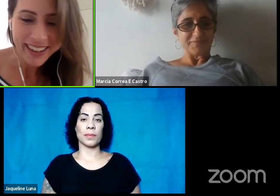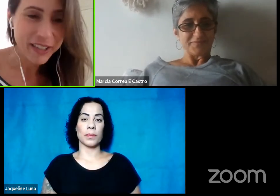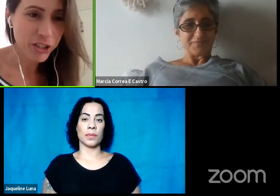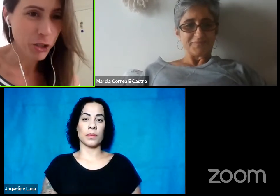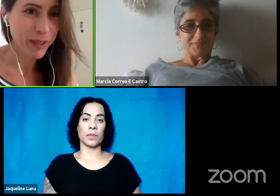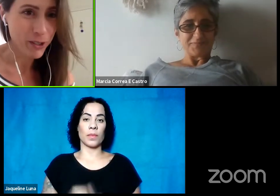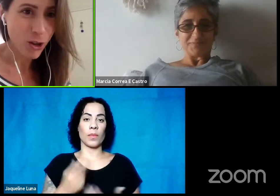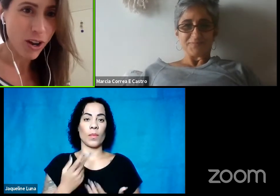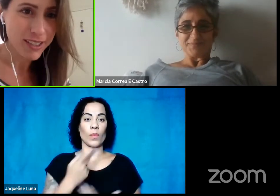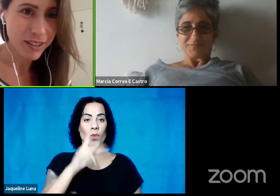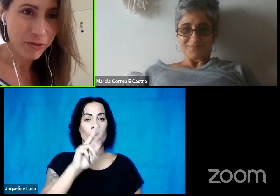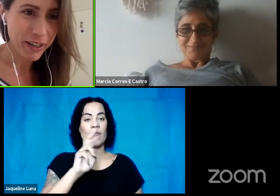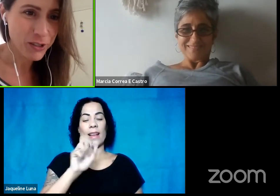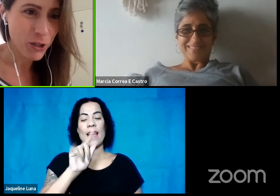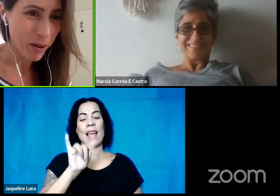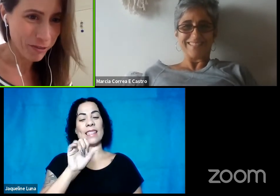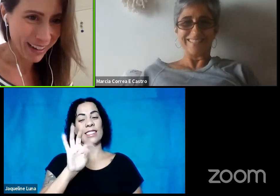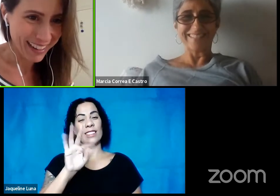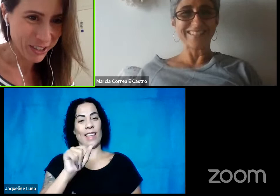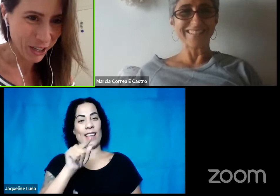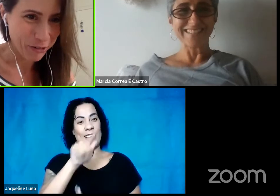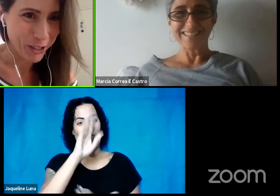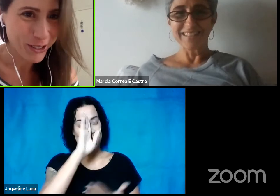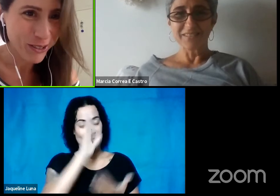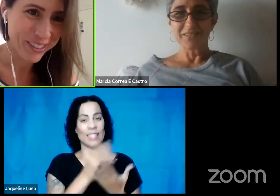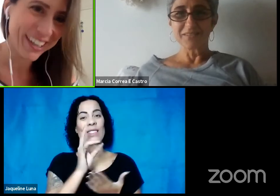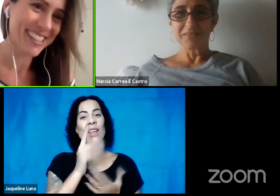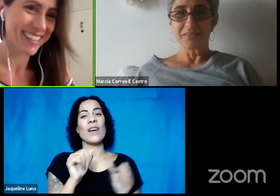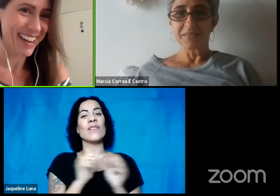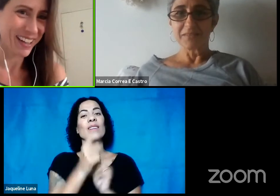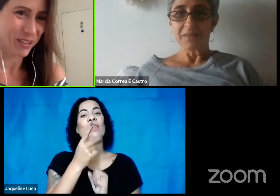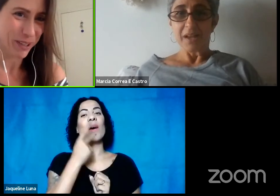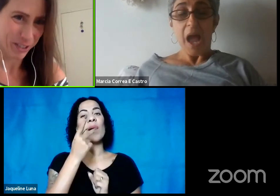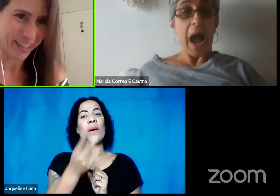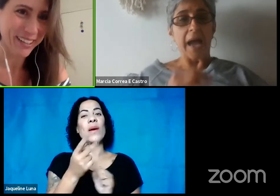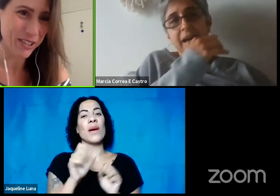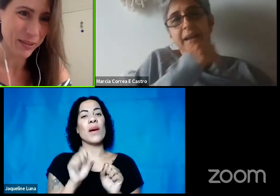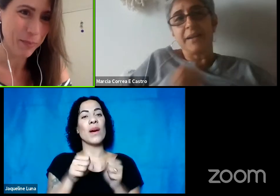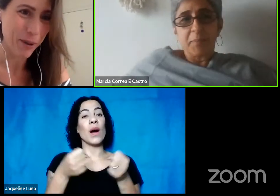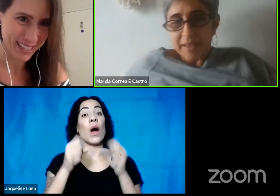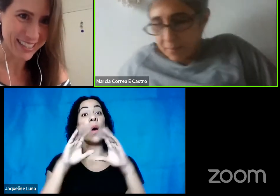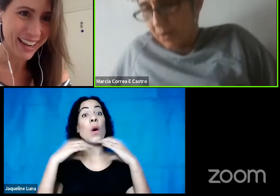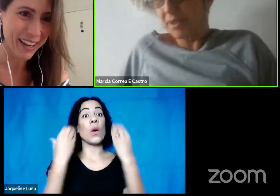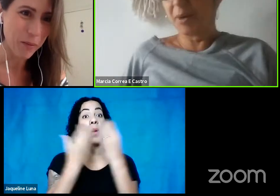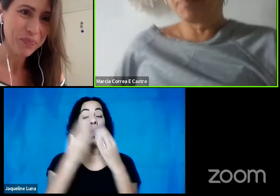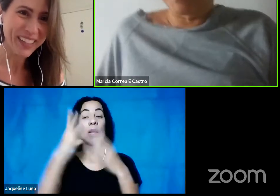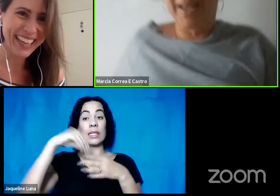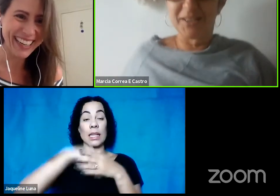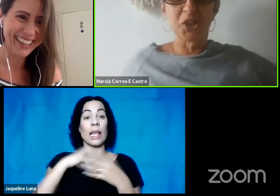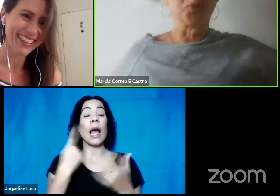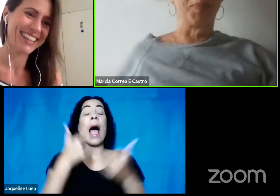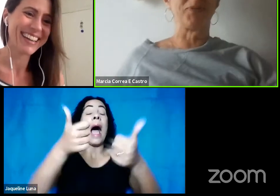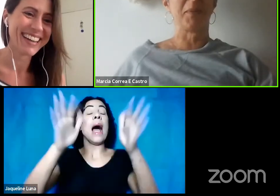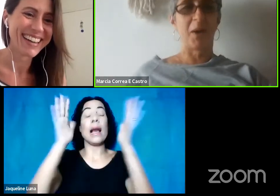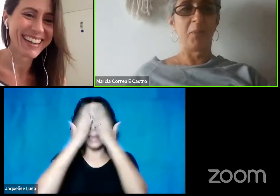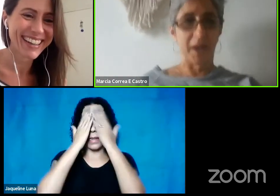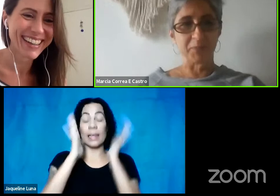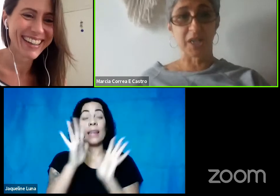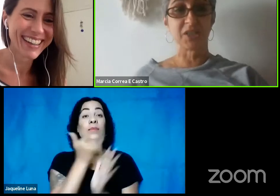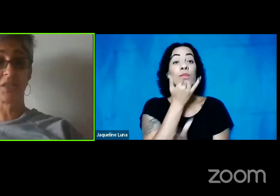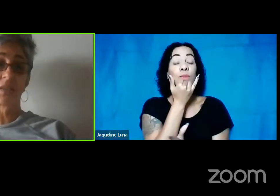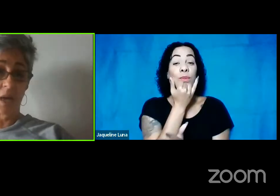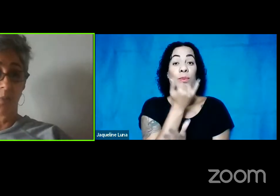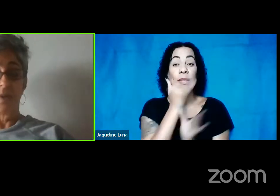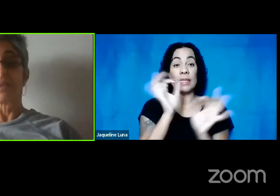Sua realista esperançosa, faz só uma fala de reforço do Congresso Interno para a gente. Ai, caramba, tá bom, então. Espera aí, desculpa, foi mal